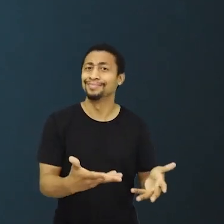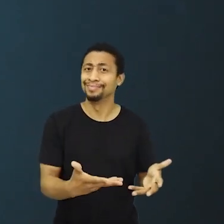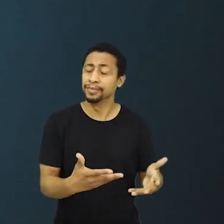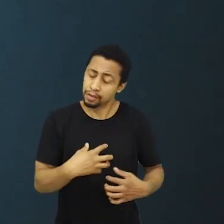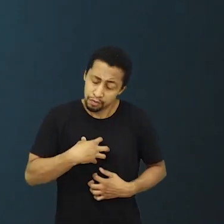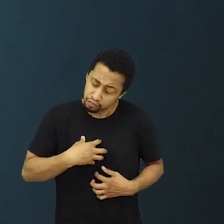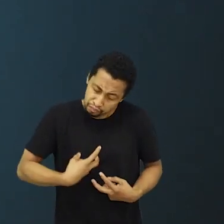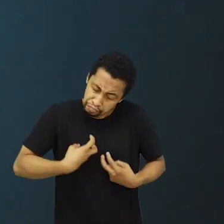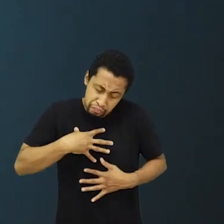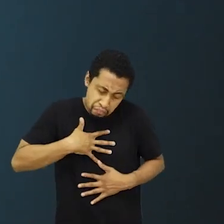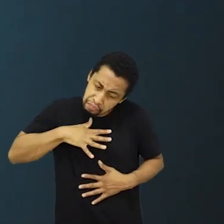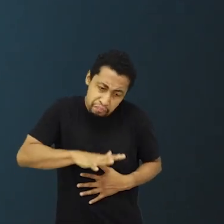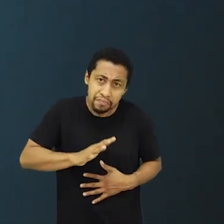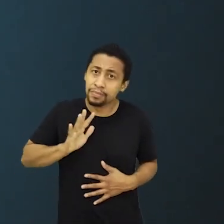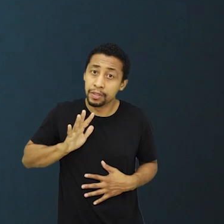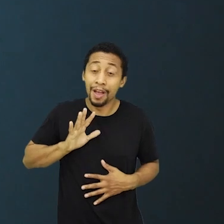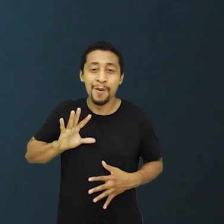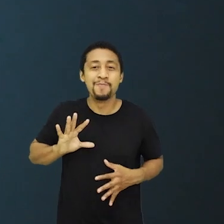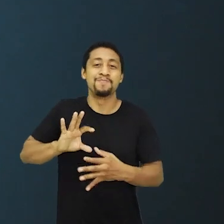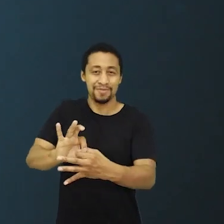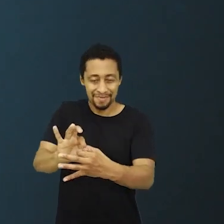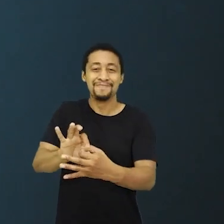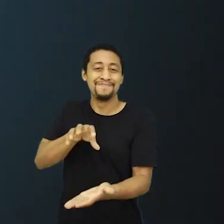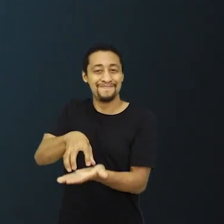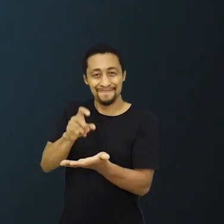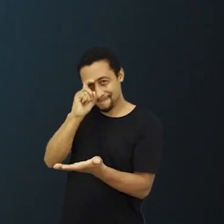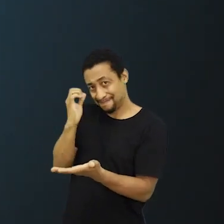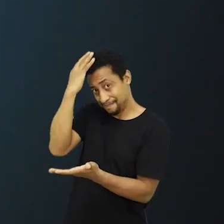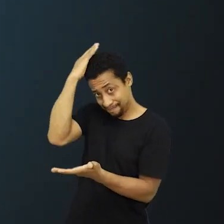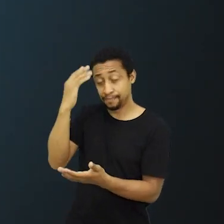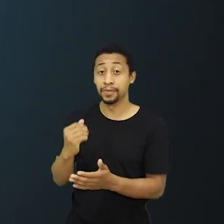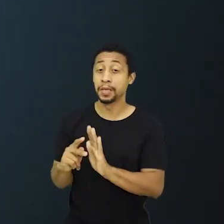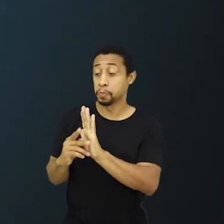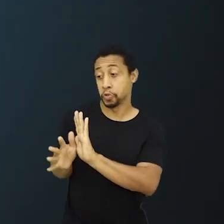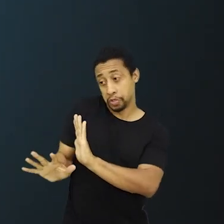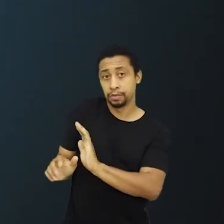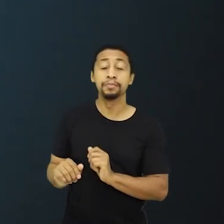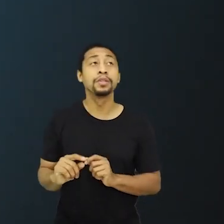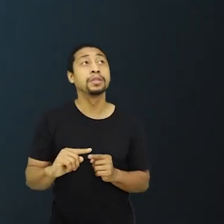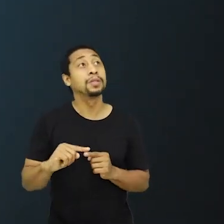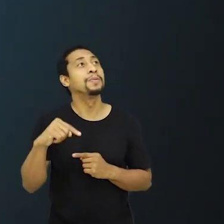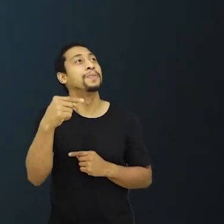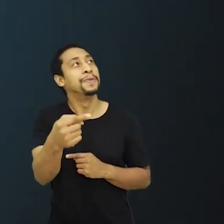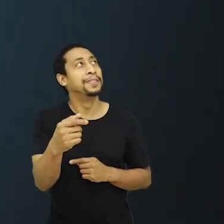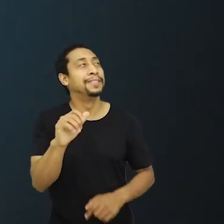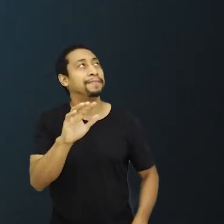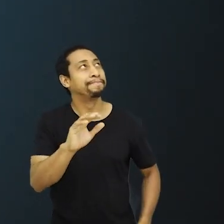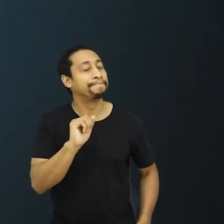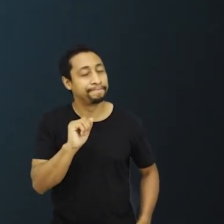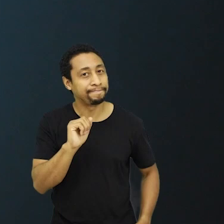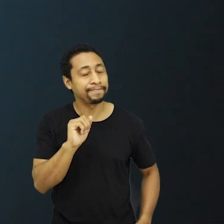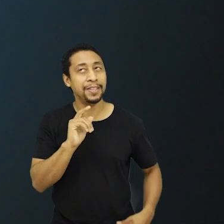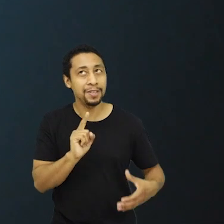me acoplei, no instituto, quando aconteceu esse projeto. Depois disso, eu estava mais dentro, assim,